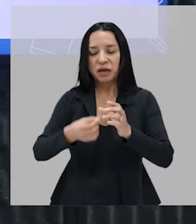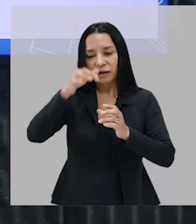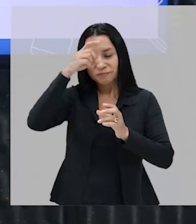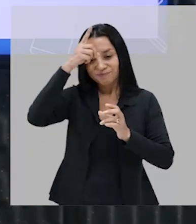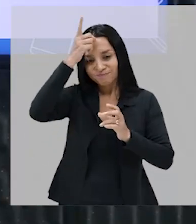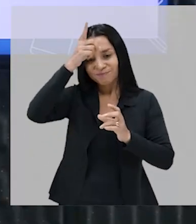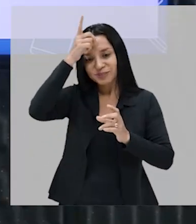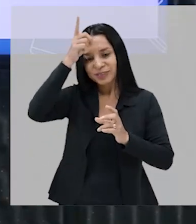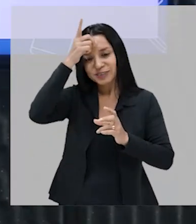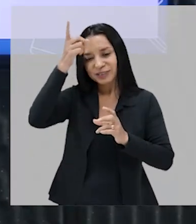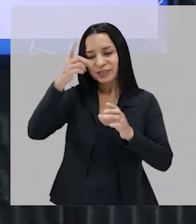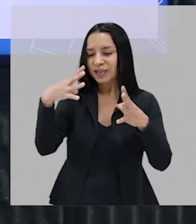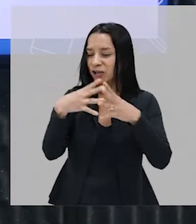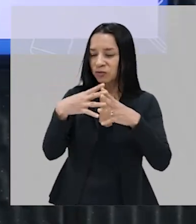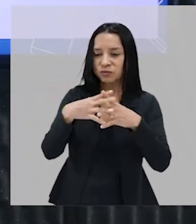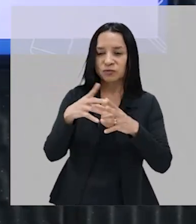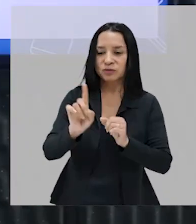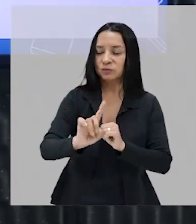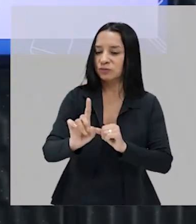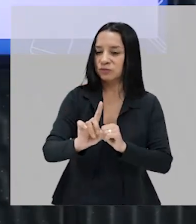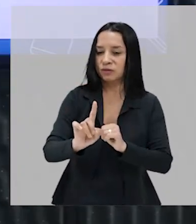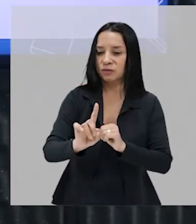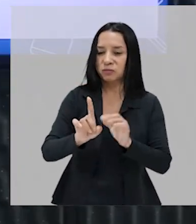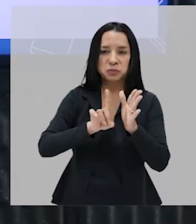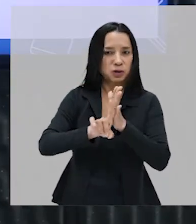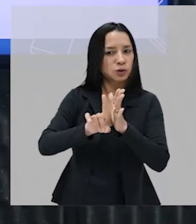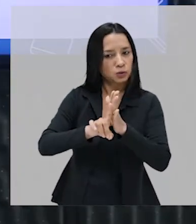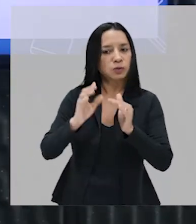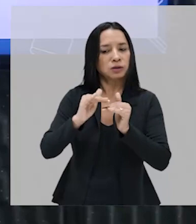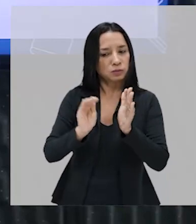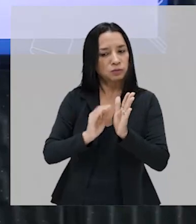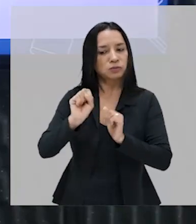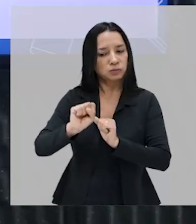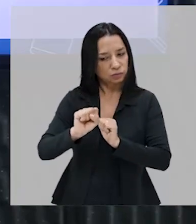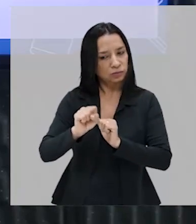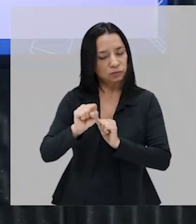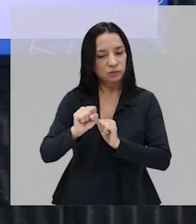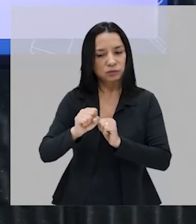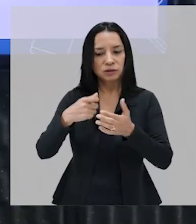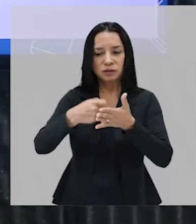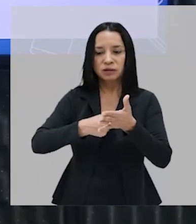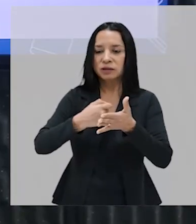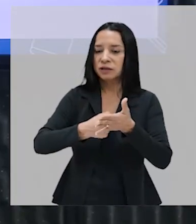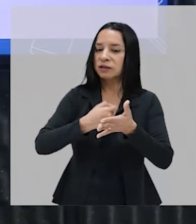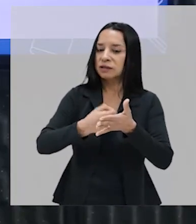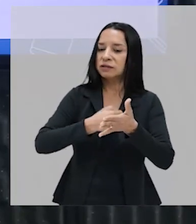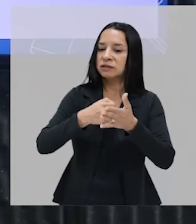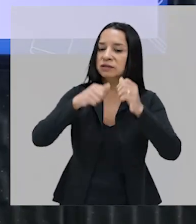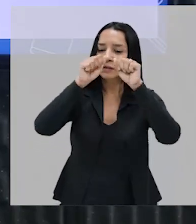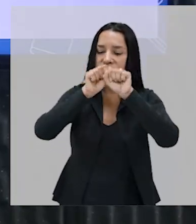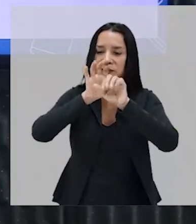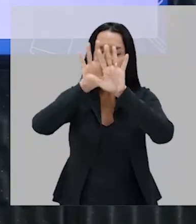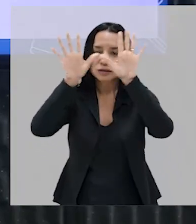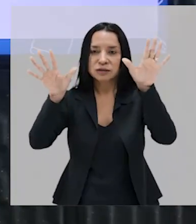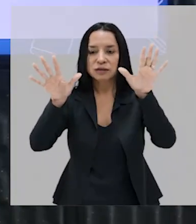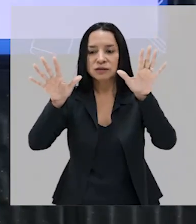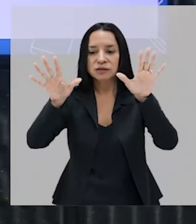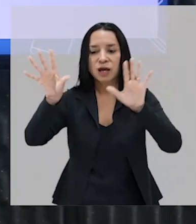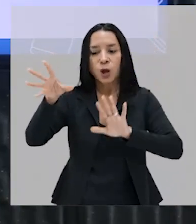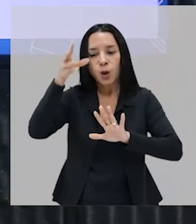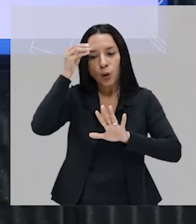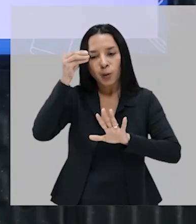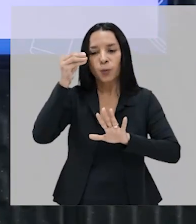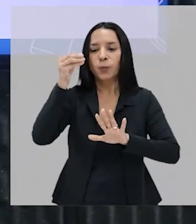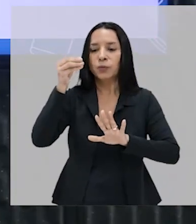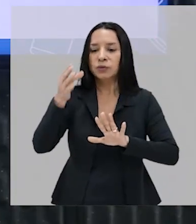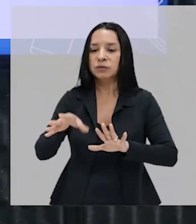questiona tudo. Mas não é para criar conflito. É para tentar desvelar, esclarecer, conhecer mais